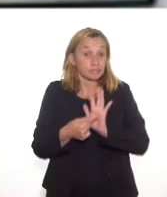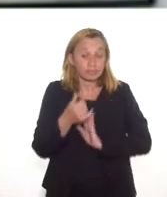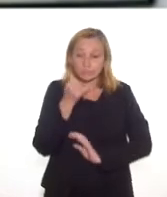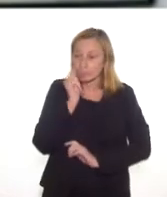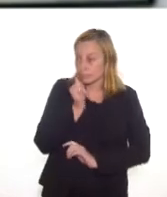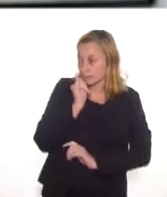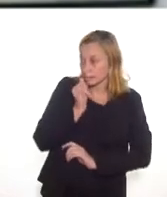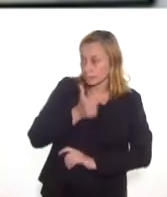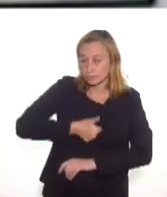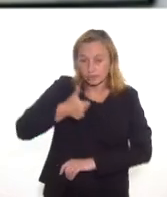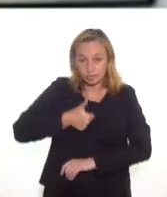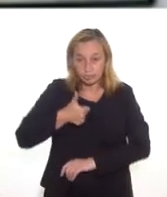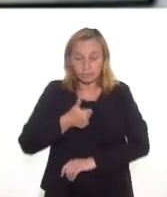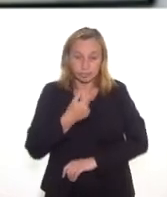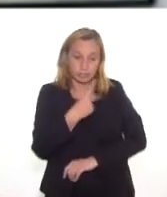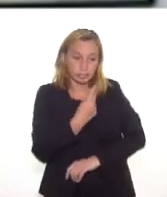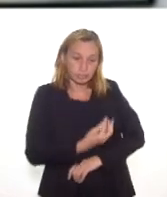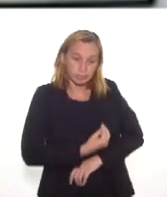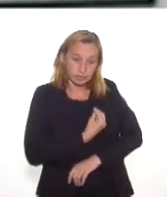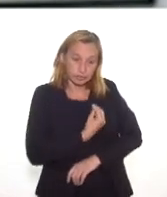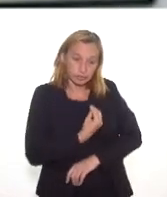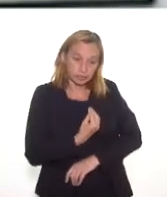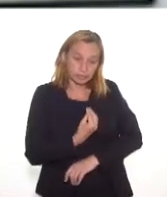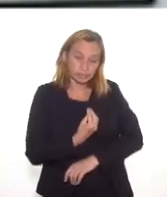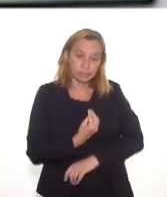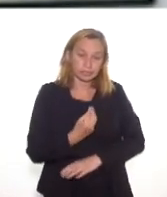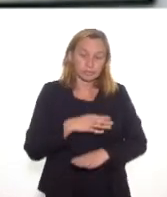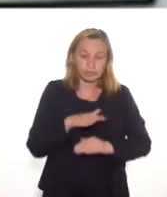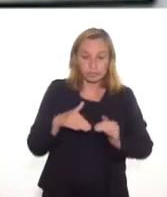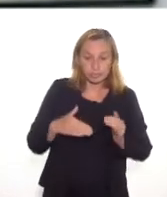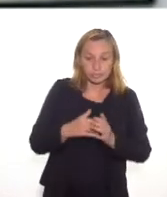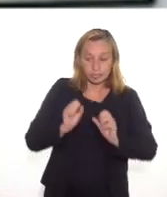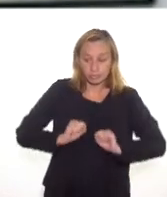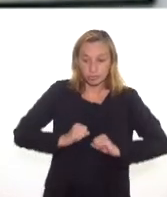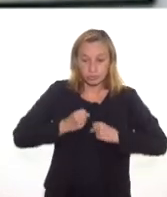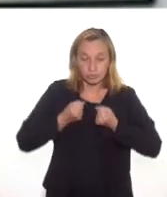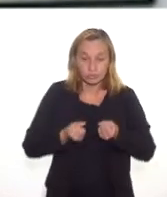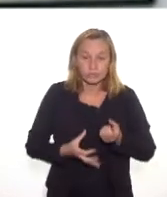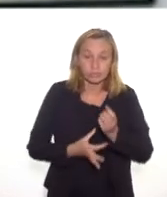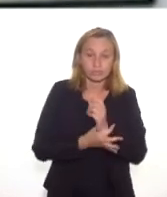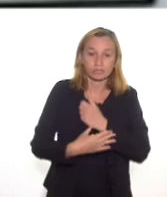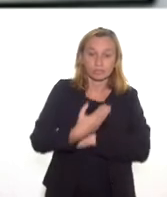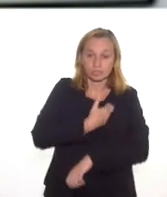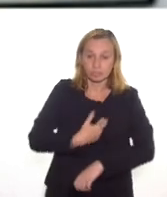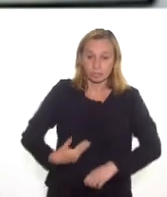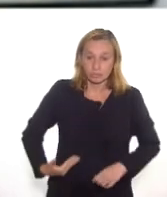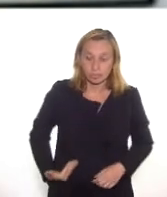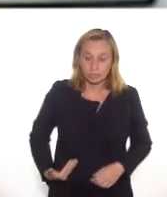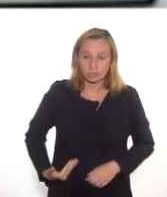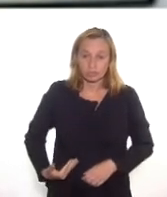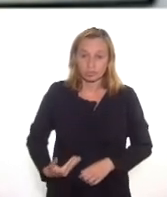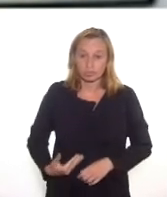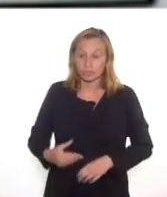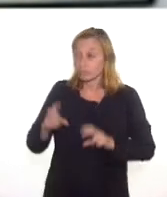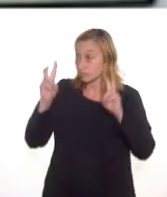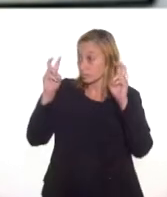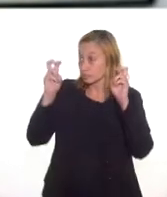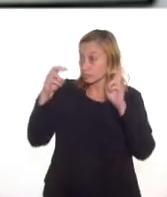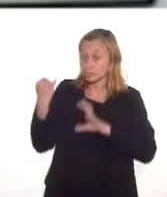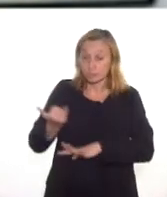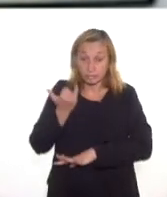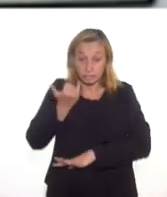primeiro lugar, a sua vida dedicada à segurança pública, a sua atenção com um tema tão relevante